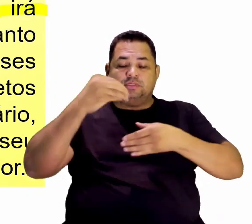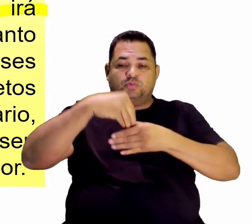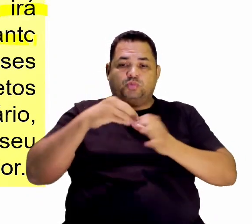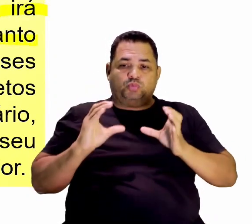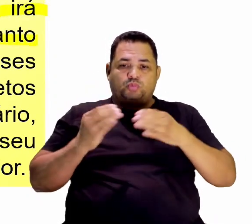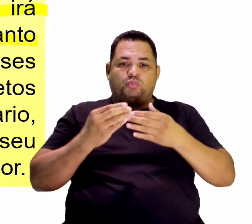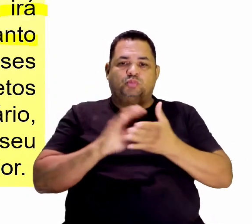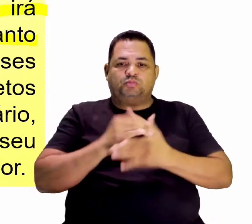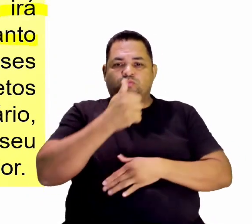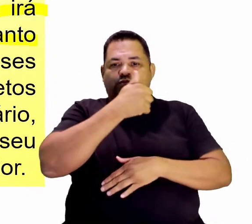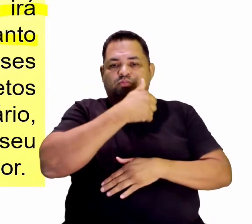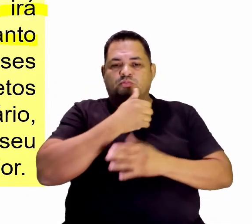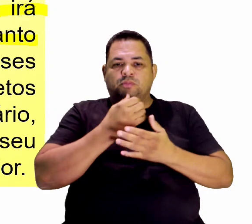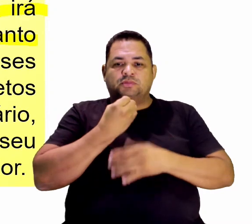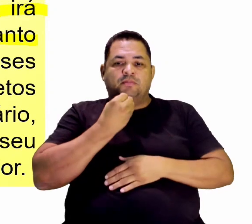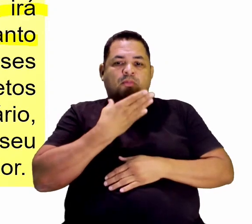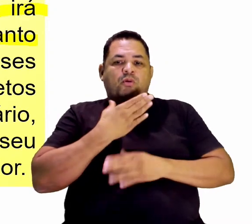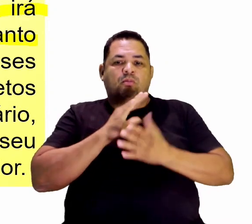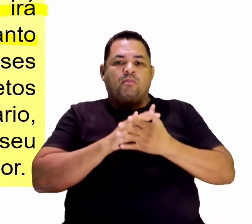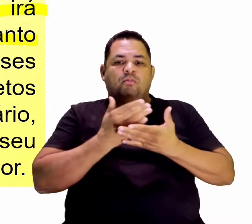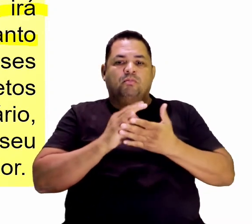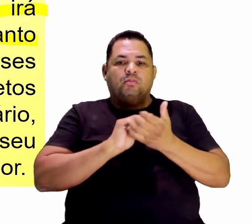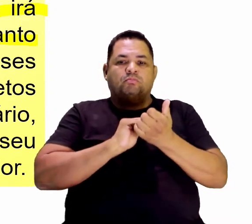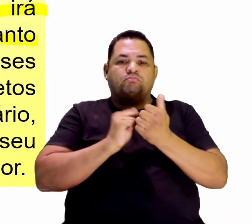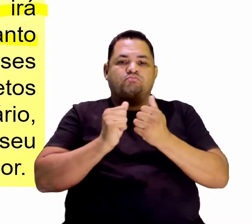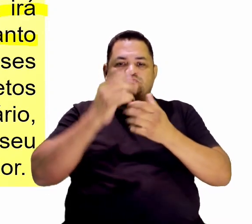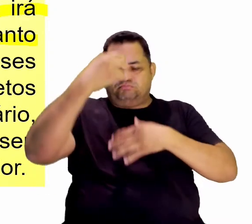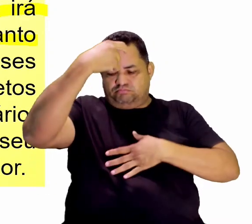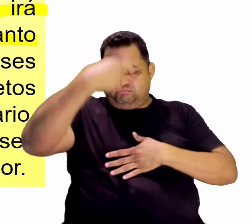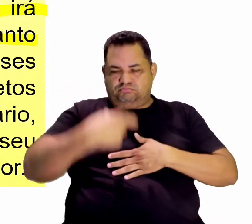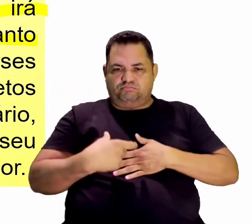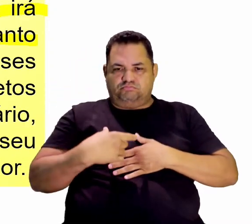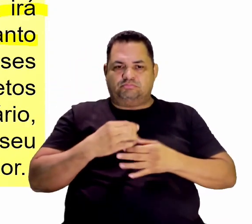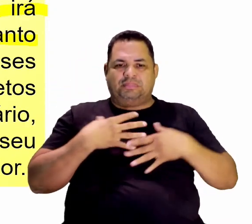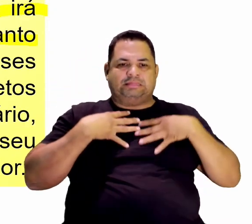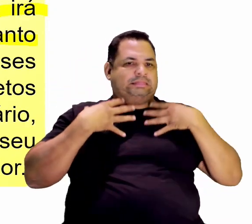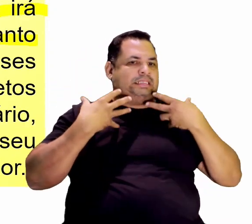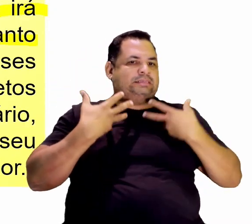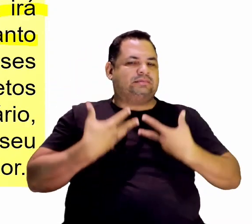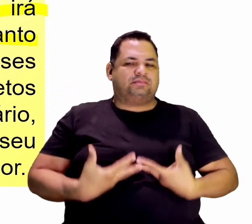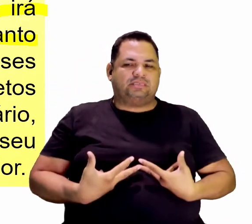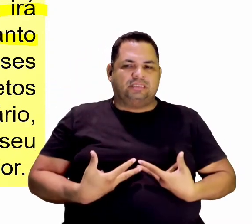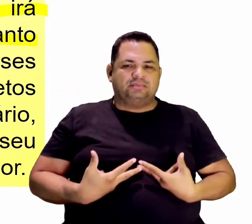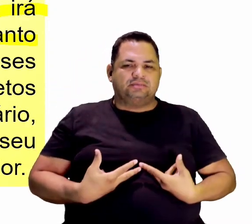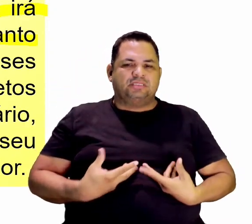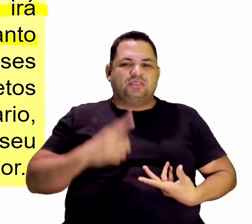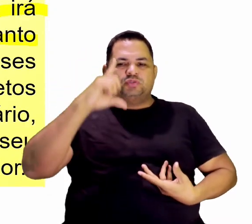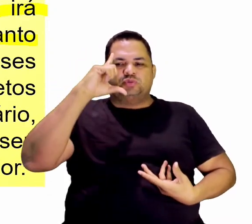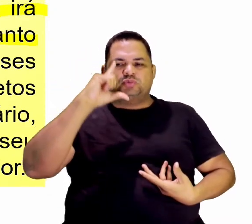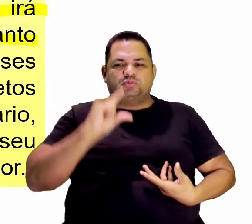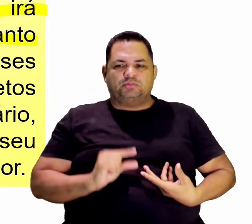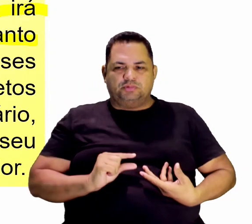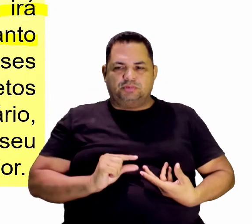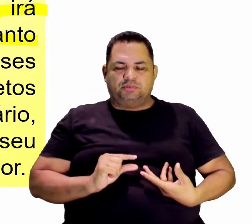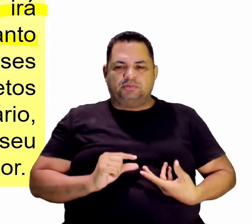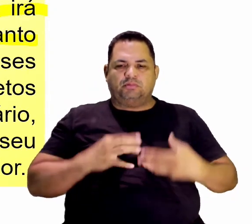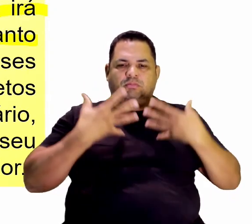tá? Segundo aqui o Friese e o Mantovani, a qualidade de